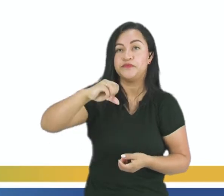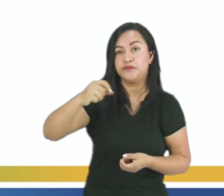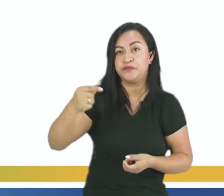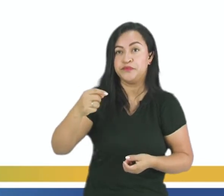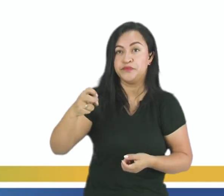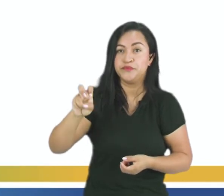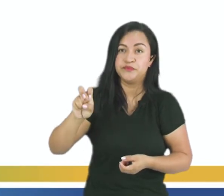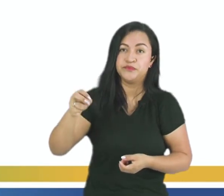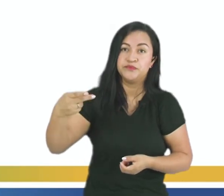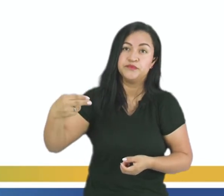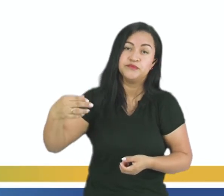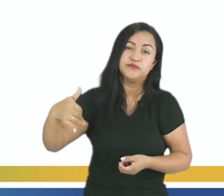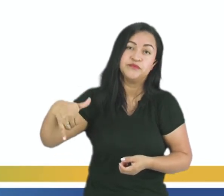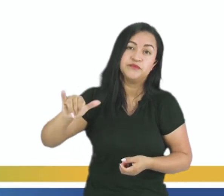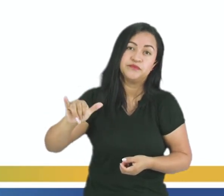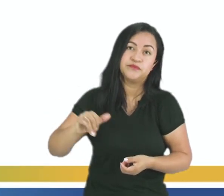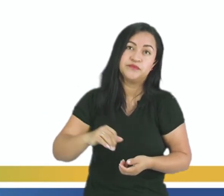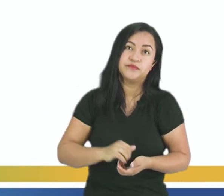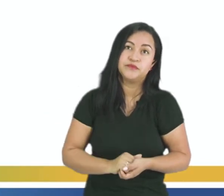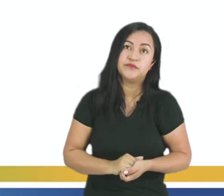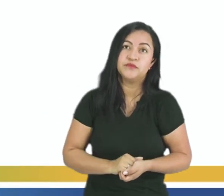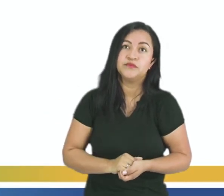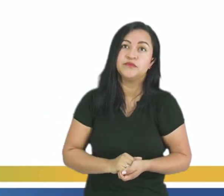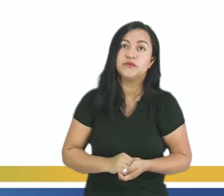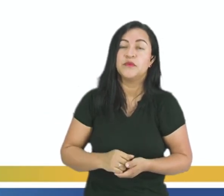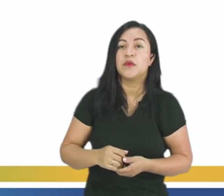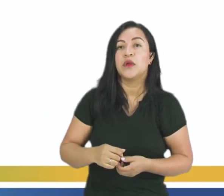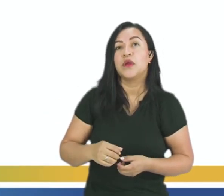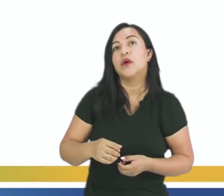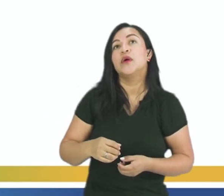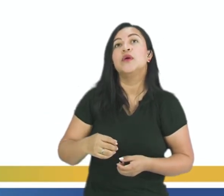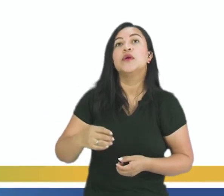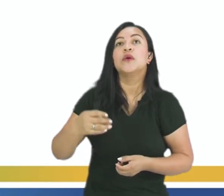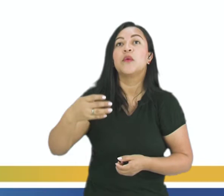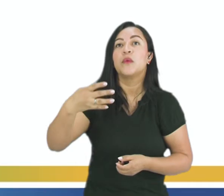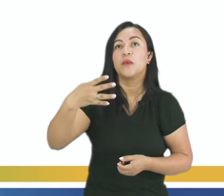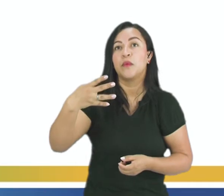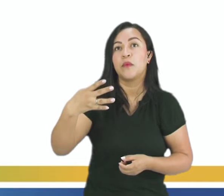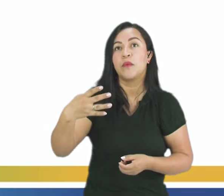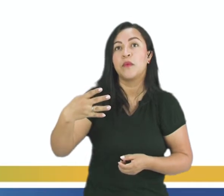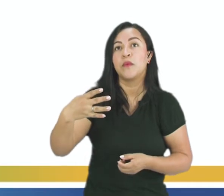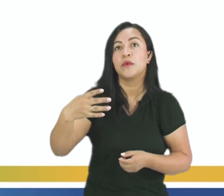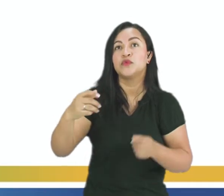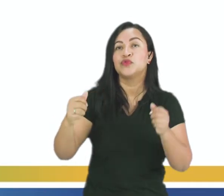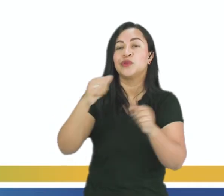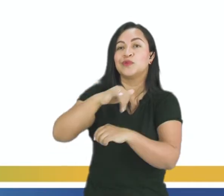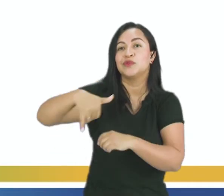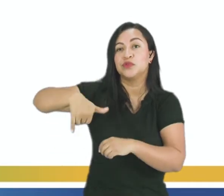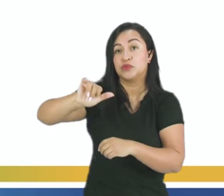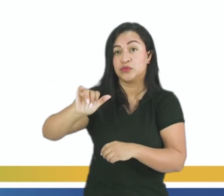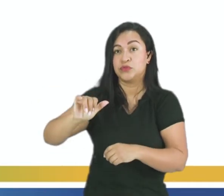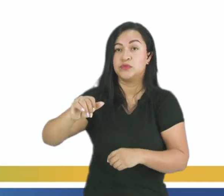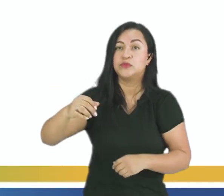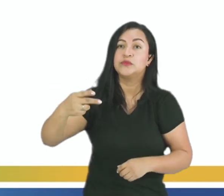menos 5 igual a y. 9 menos 5 é 4, então nós temos um y igual a